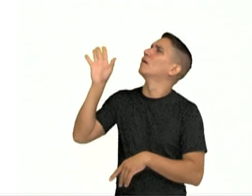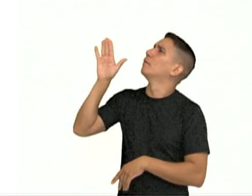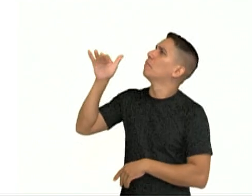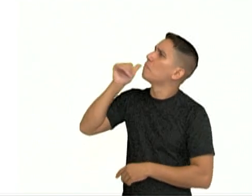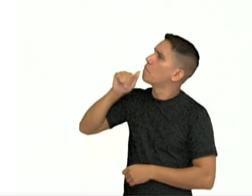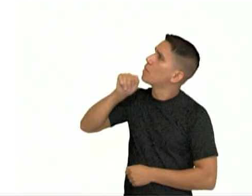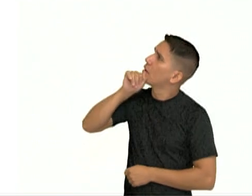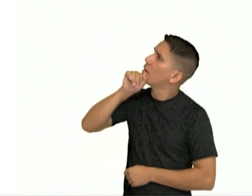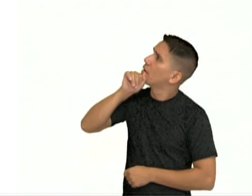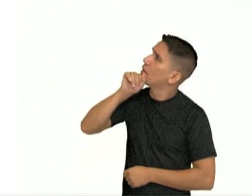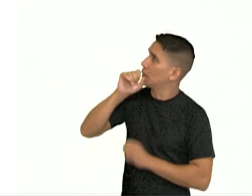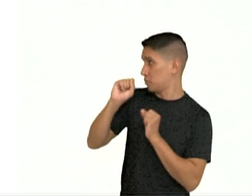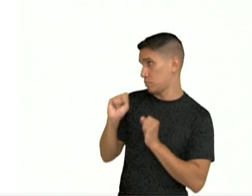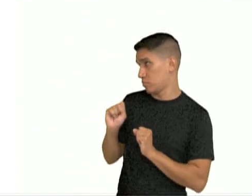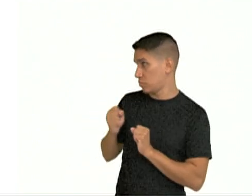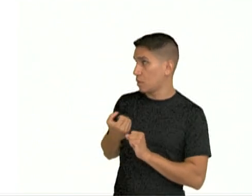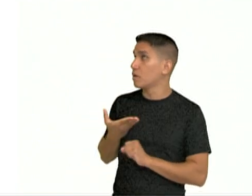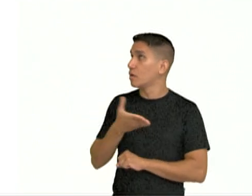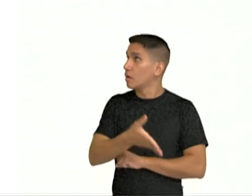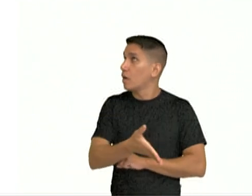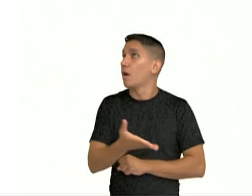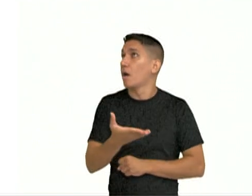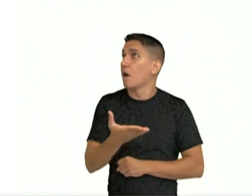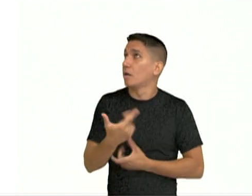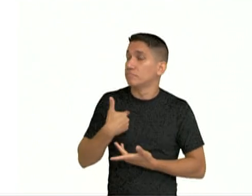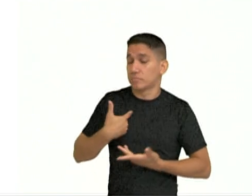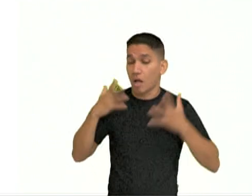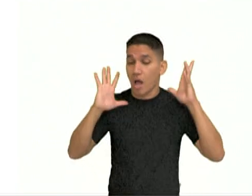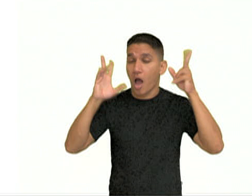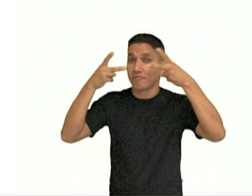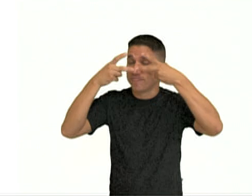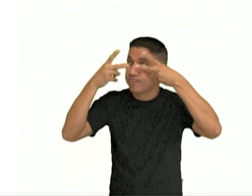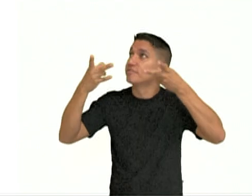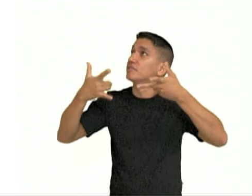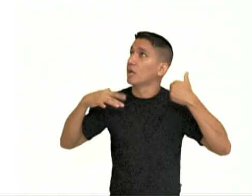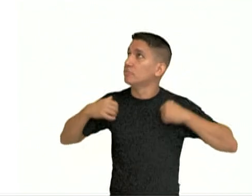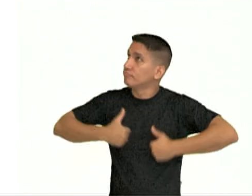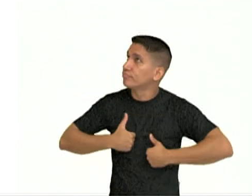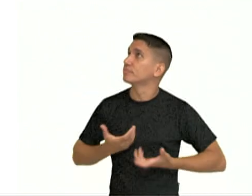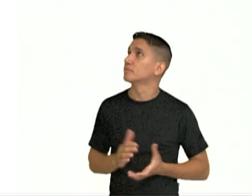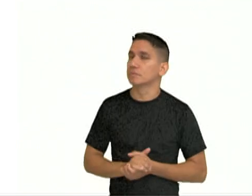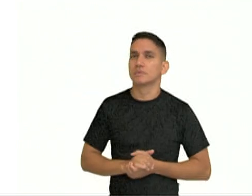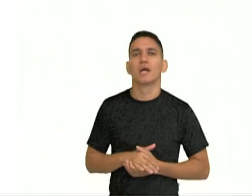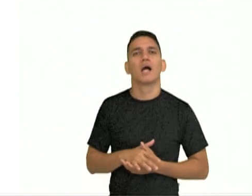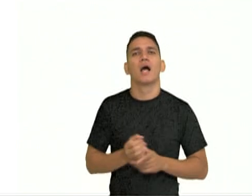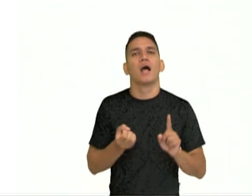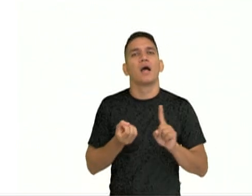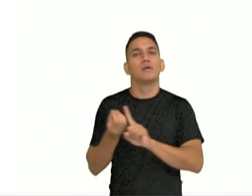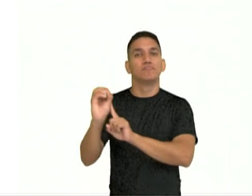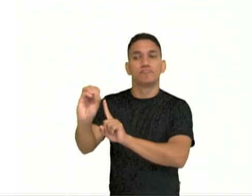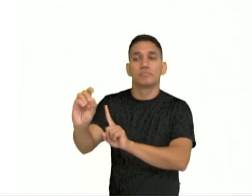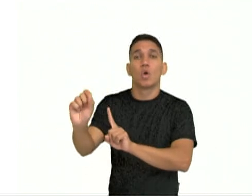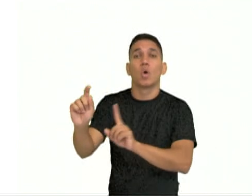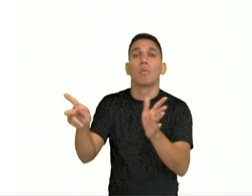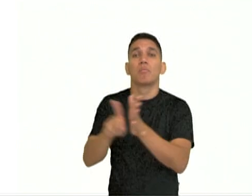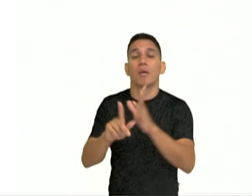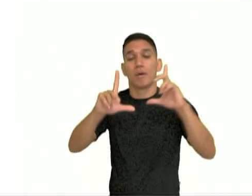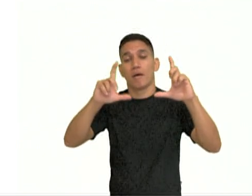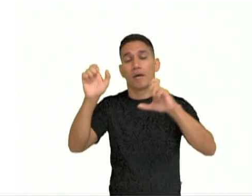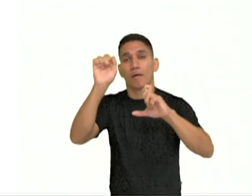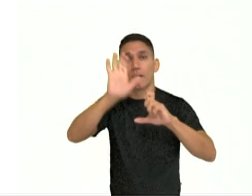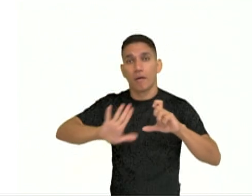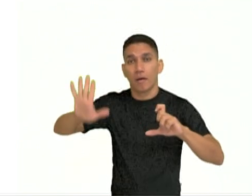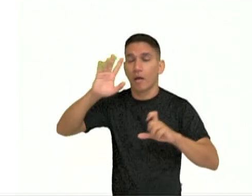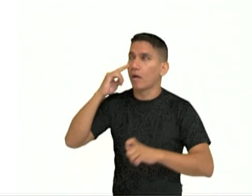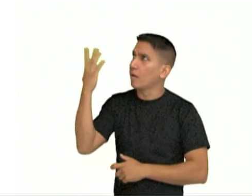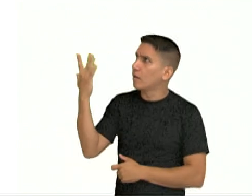minha fantasia? Linguagem verbal. Não verbal, a imagem como um todo, aqui a foto. Neste caso, olhe para